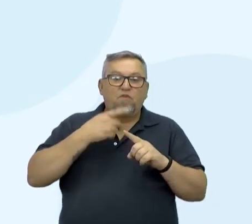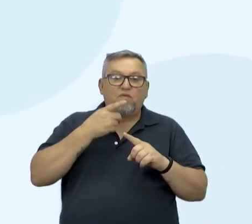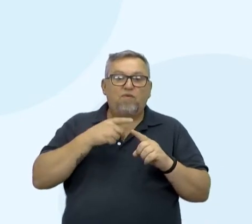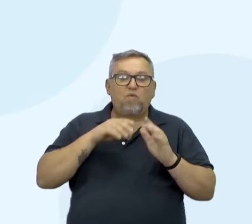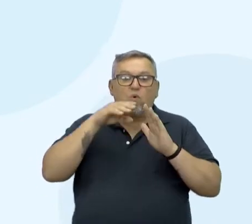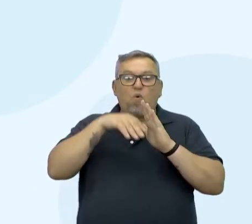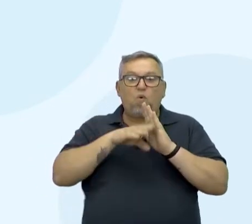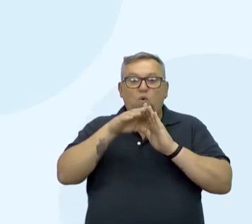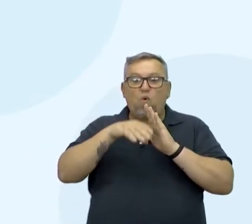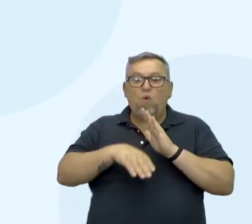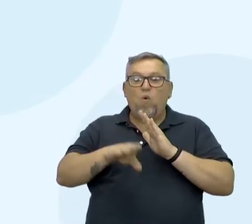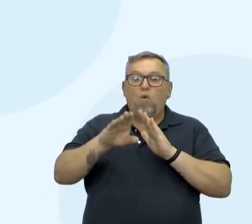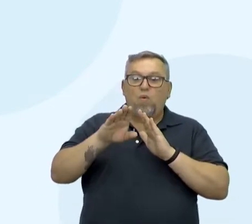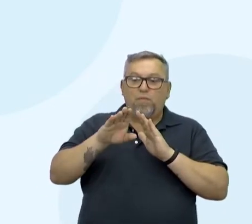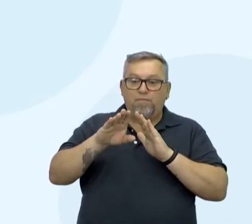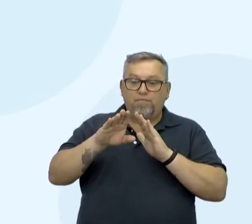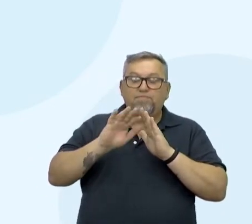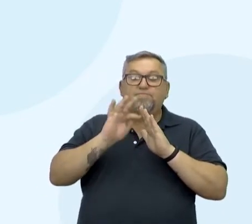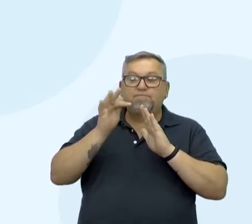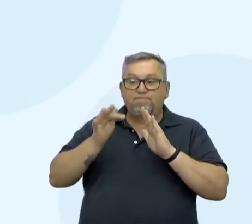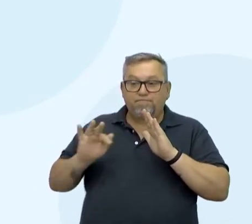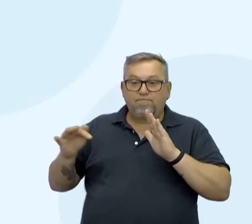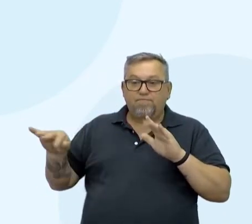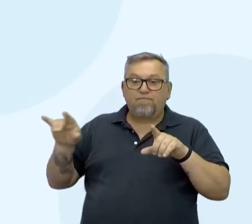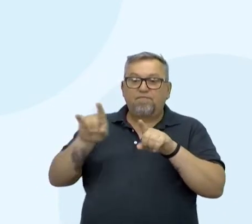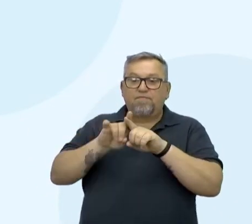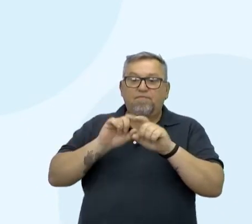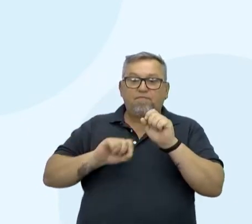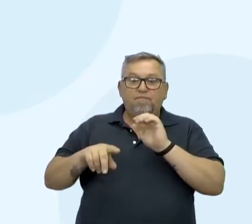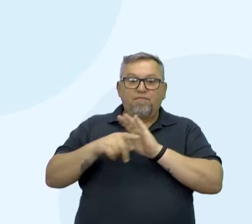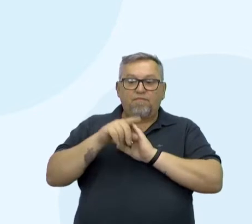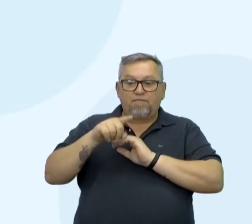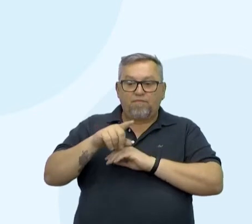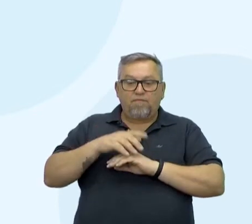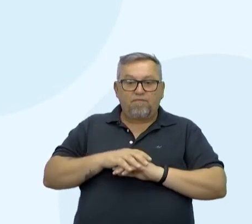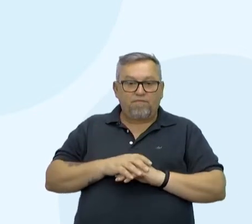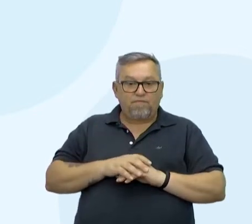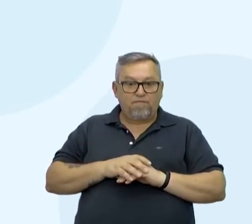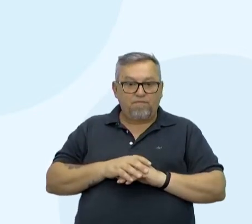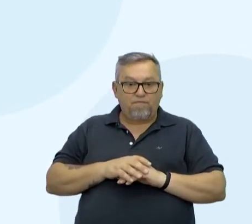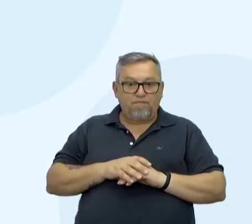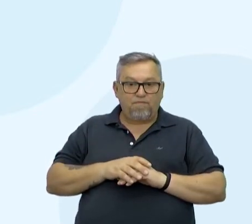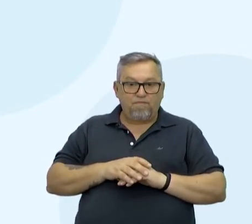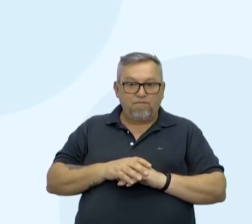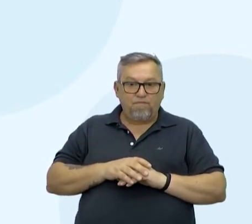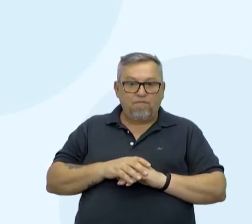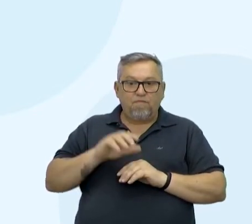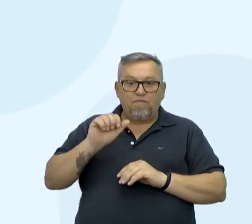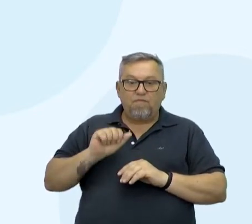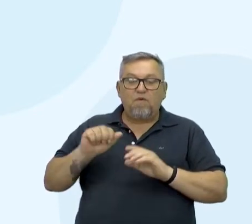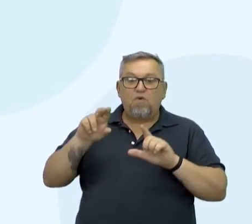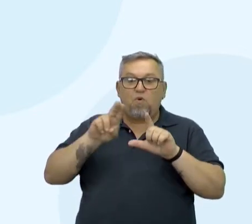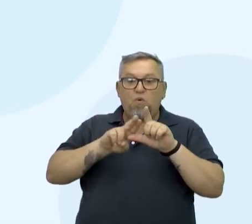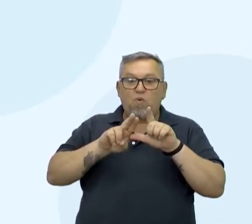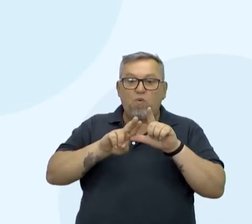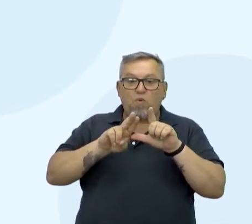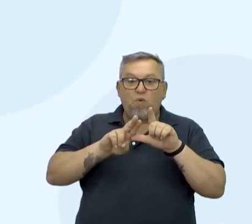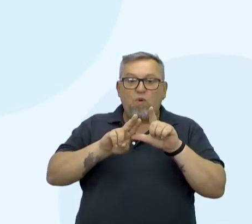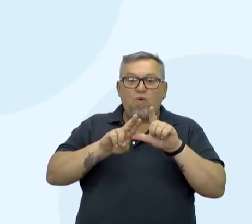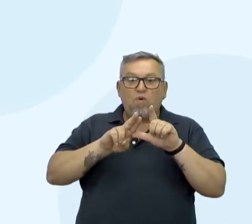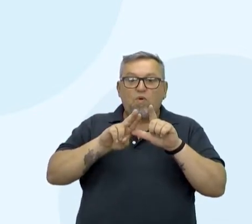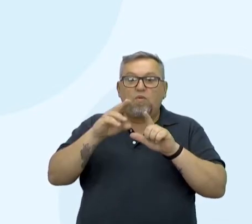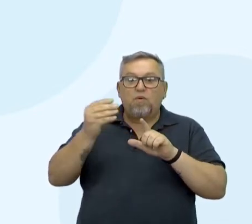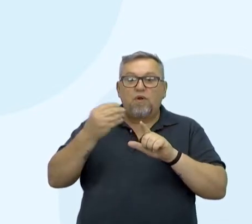ondas eletromagnéticas, absorção total dessa energia, ó, certo? O delta U é energia, aí eu posso calcular o quê?